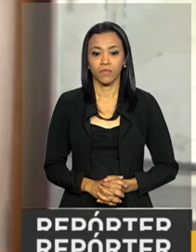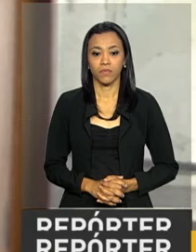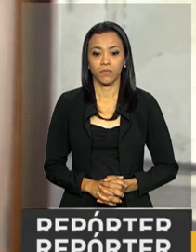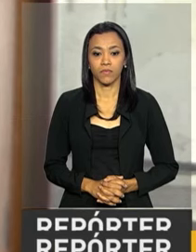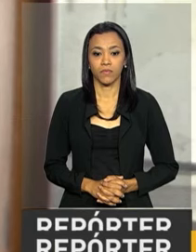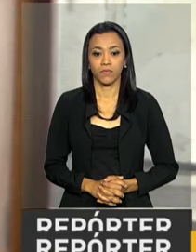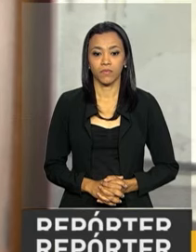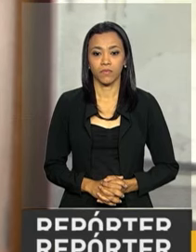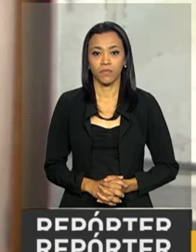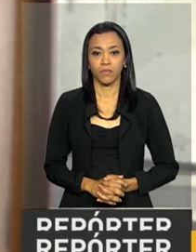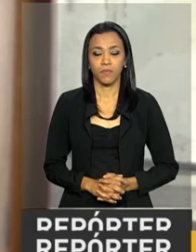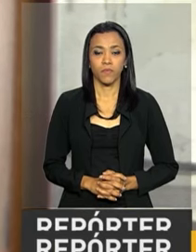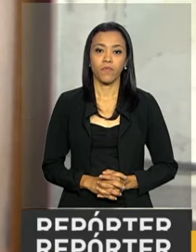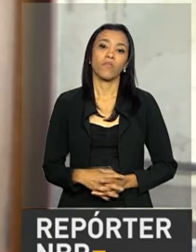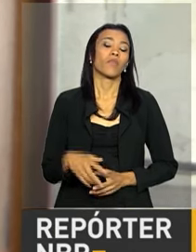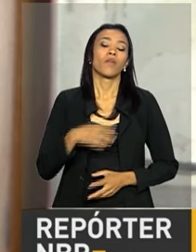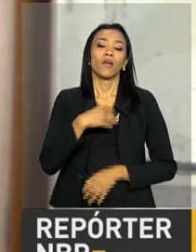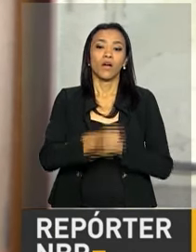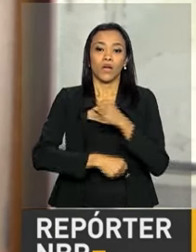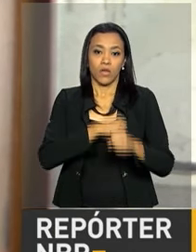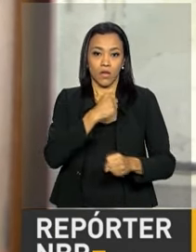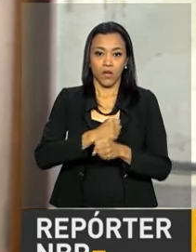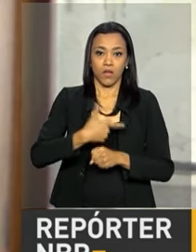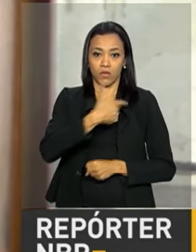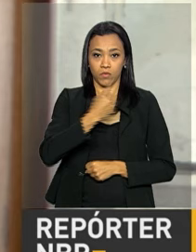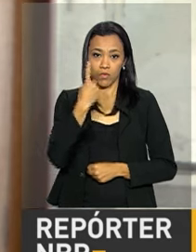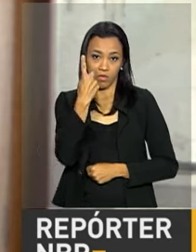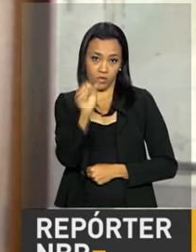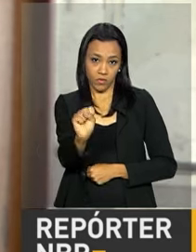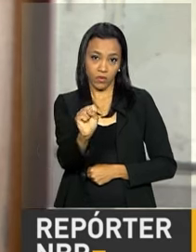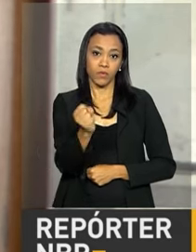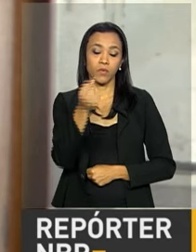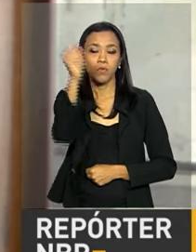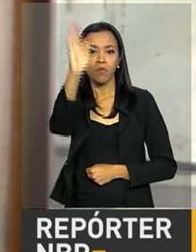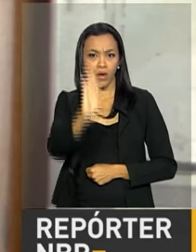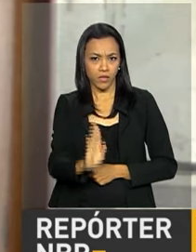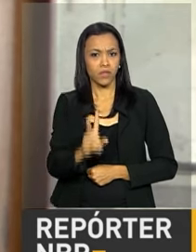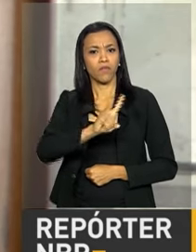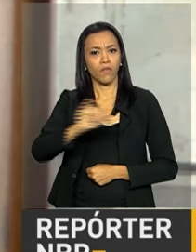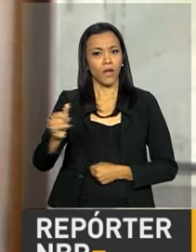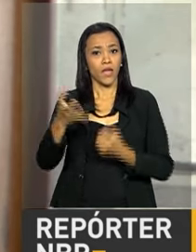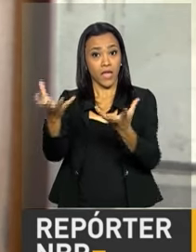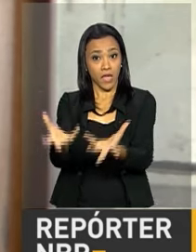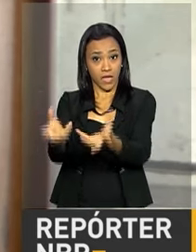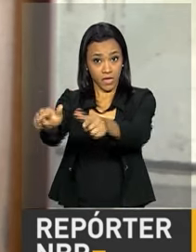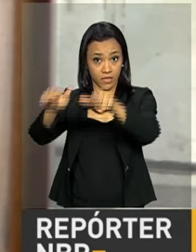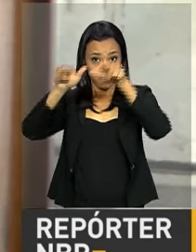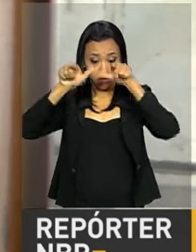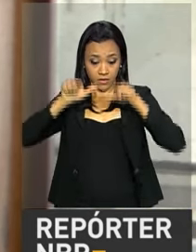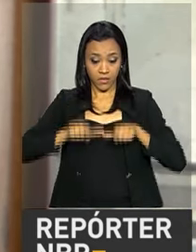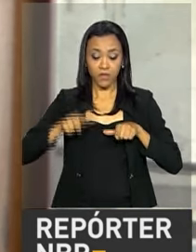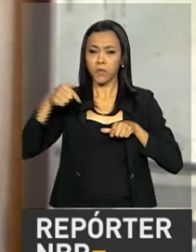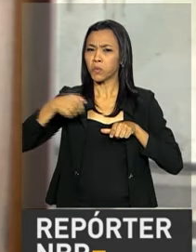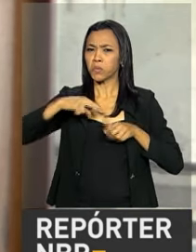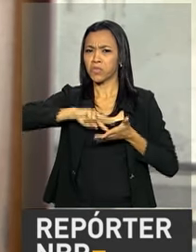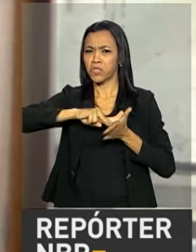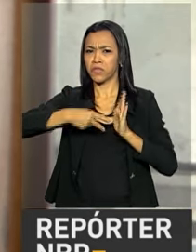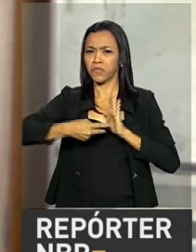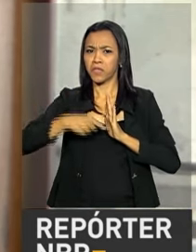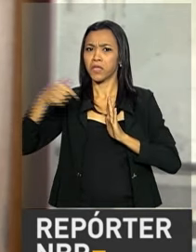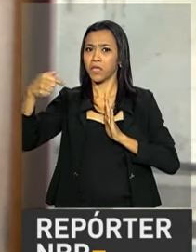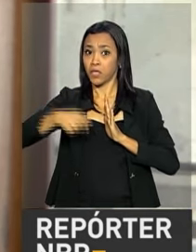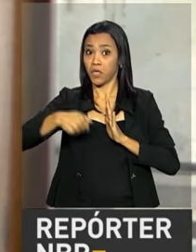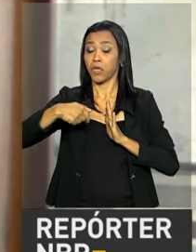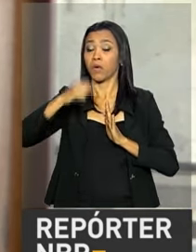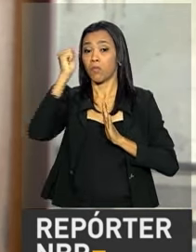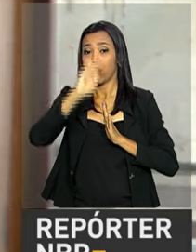assunto no ano 2018 o Brasil receberá a a certificação de livre de frebre afetuosa com vacinação